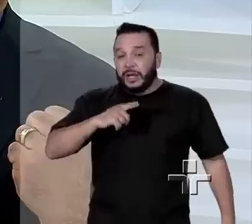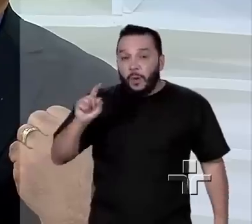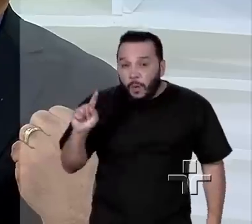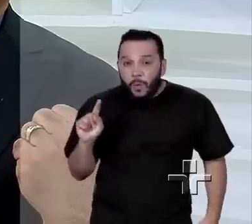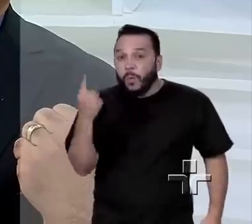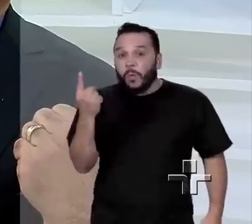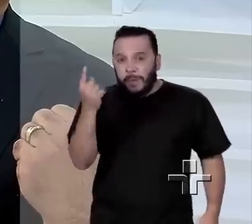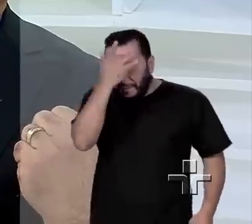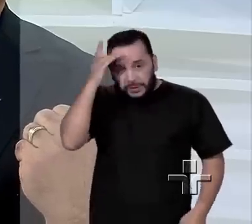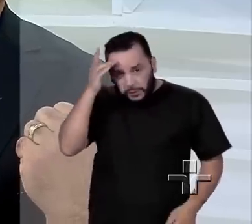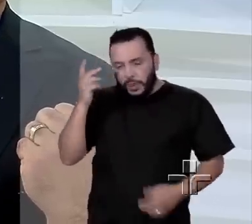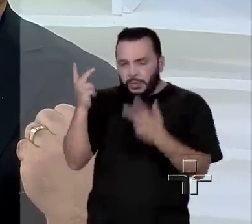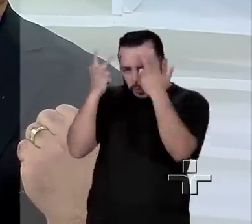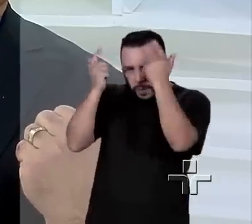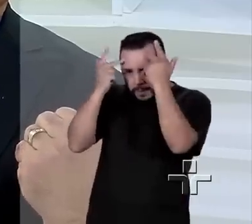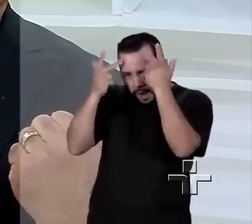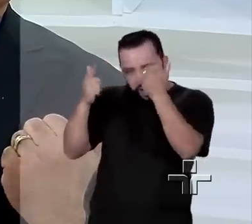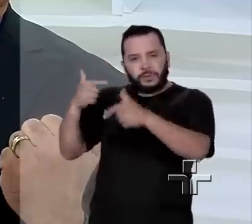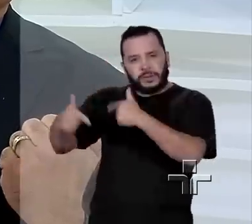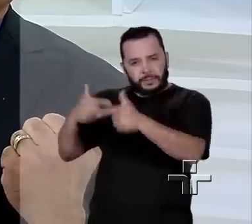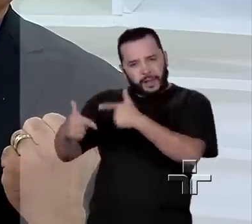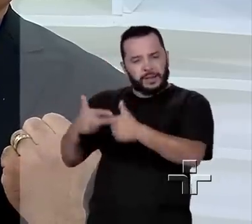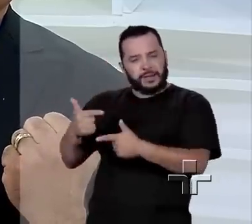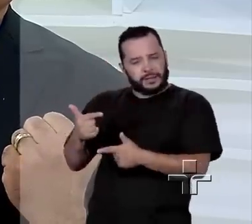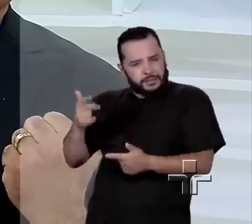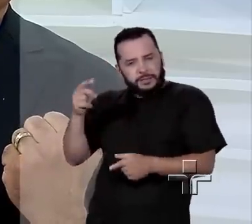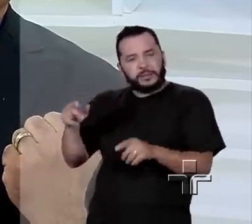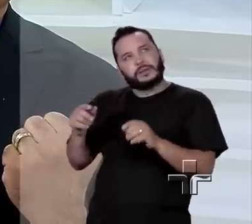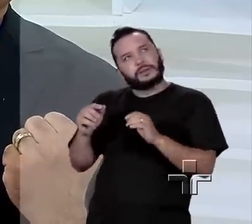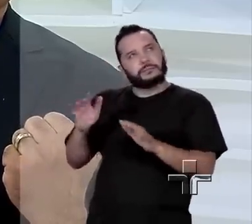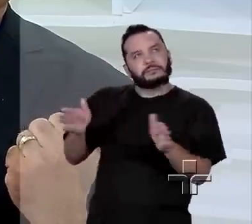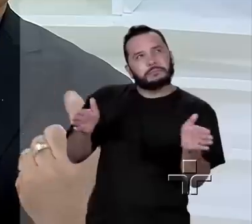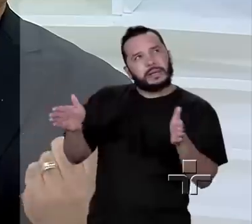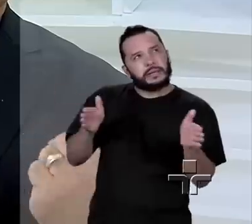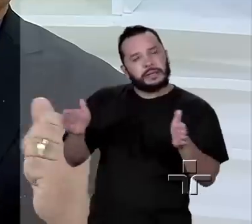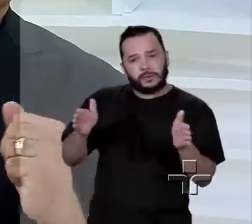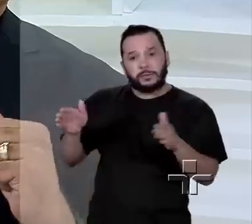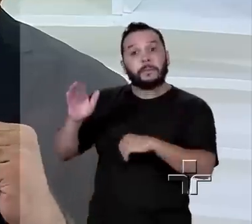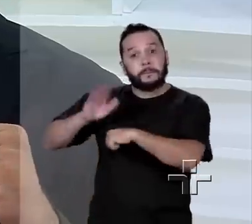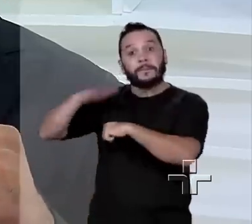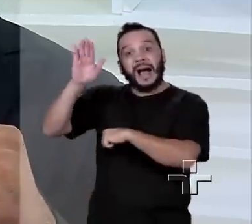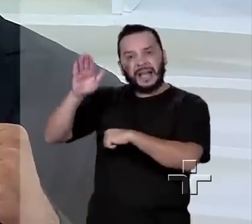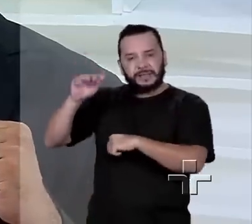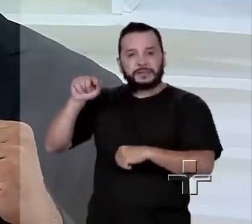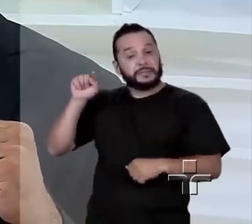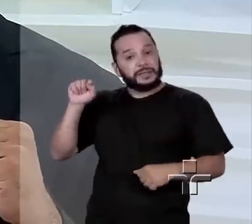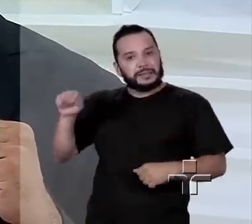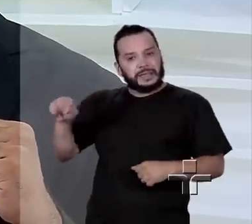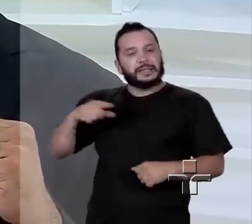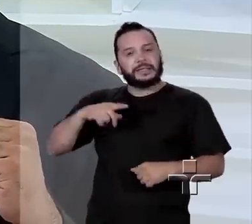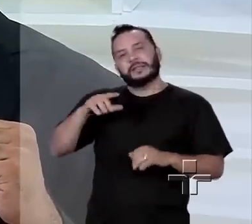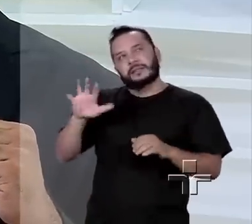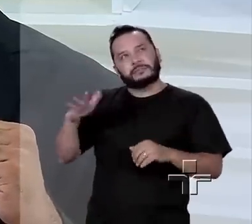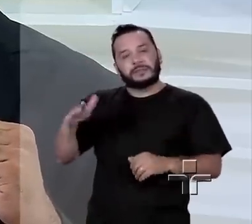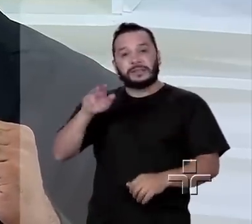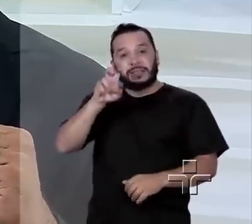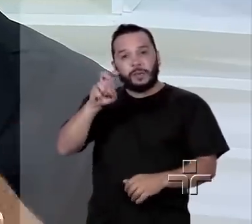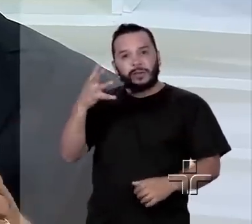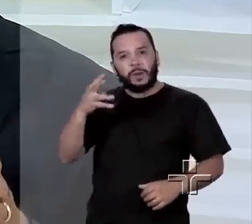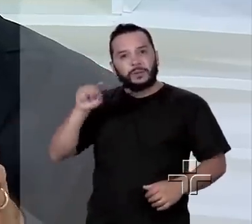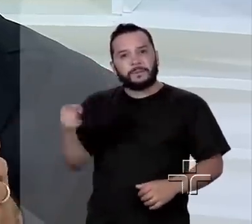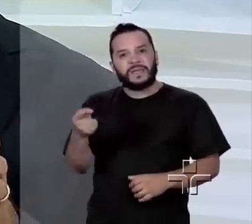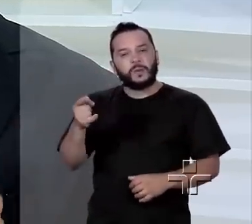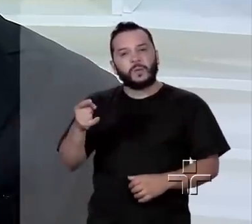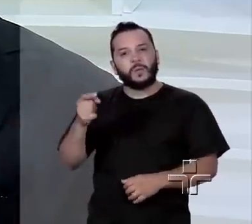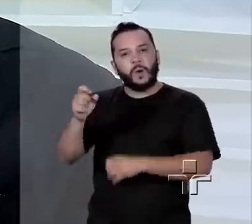regime geral de previdência, ele pode até trabalhar um período maior, mas ele trabalha 54 mil horas. Então,